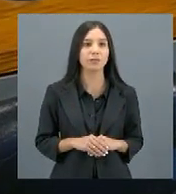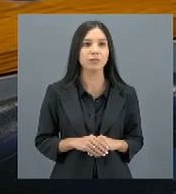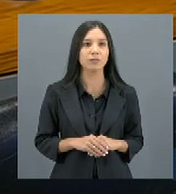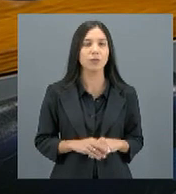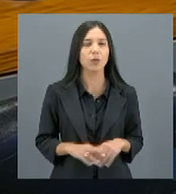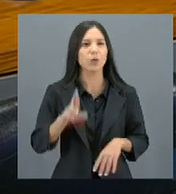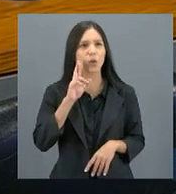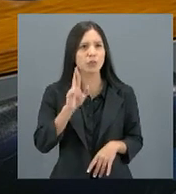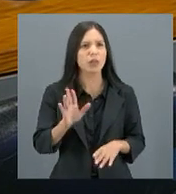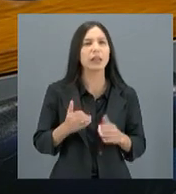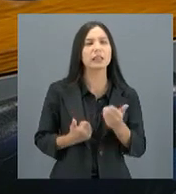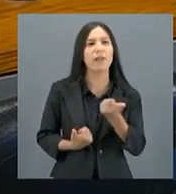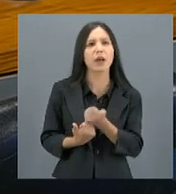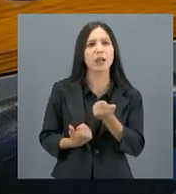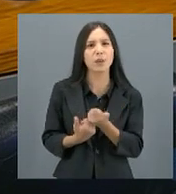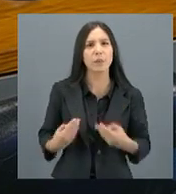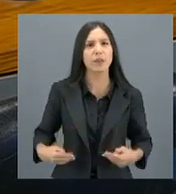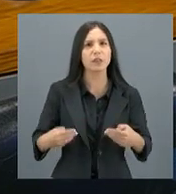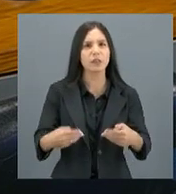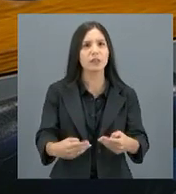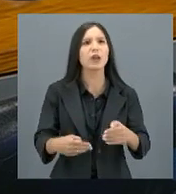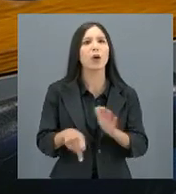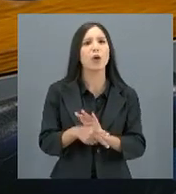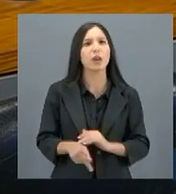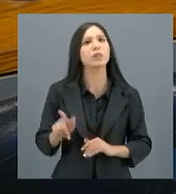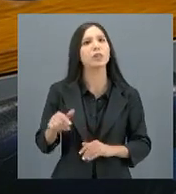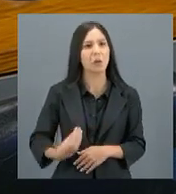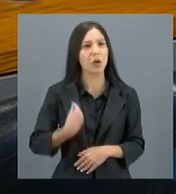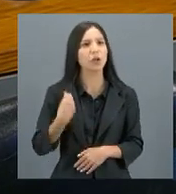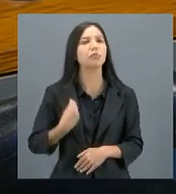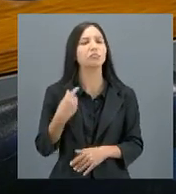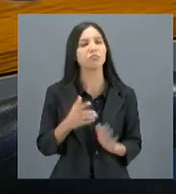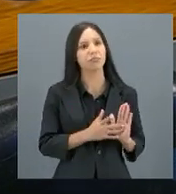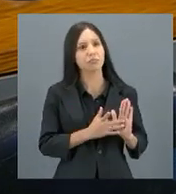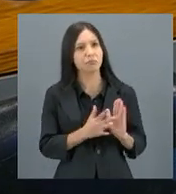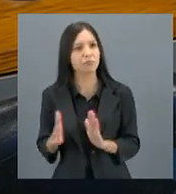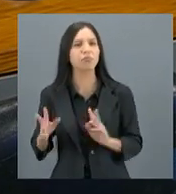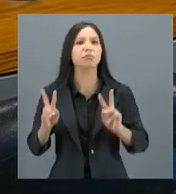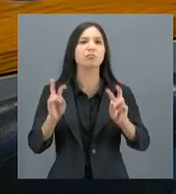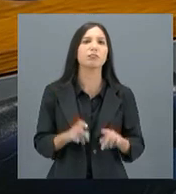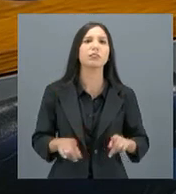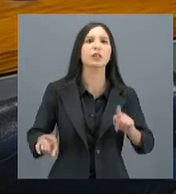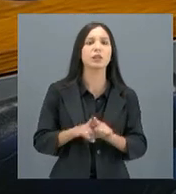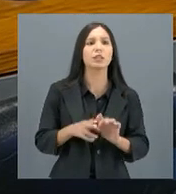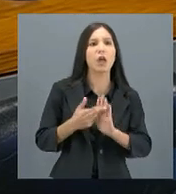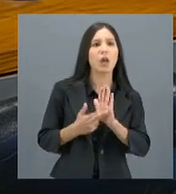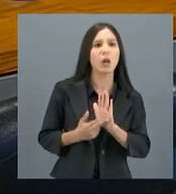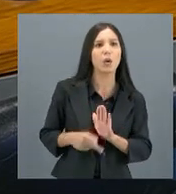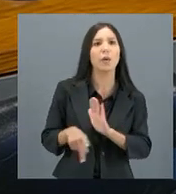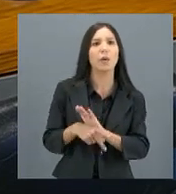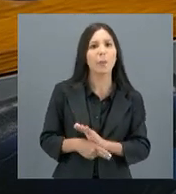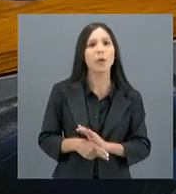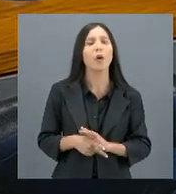O senhor foi assessor do Ministério da Fazenda, tendo sido um nome muito ativo durante o processo de regulamentação das